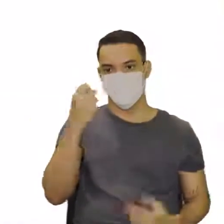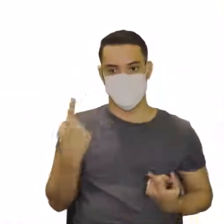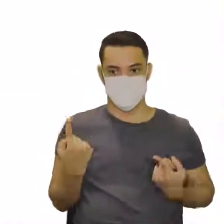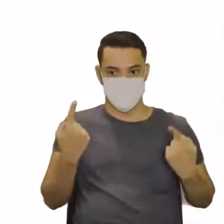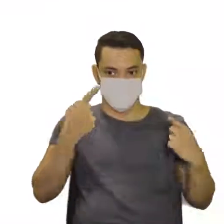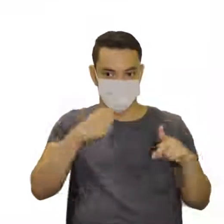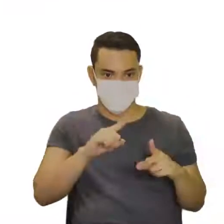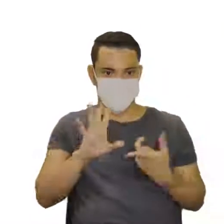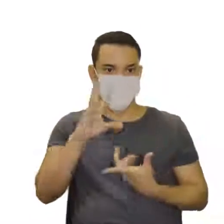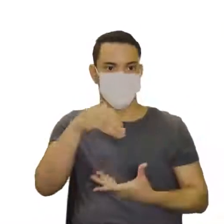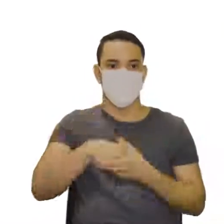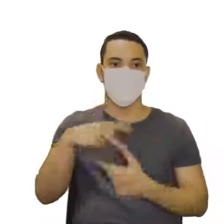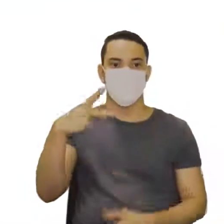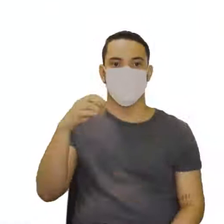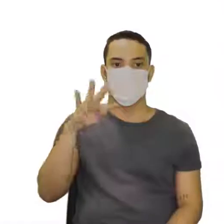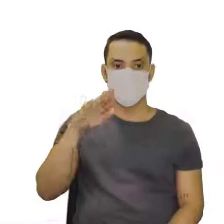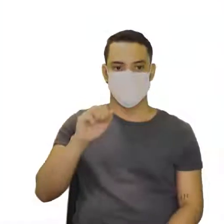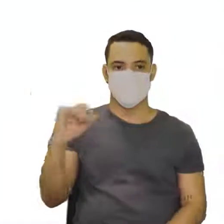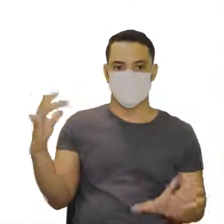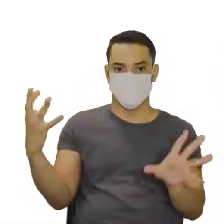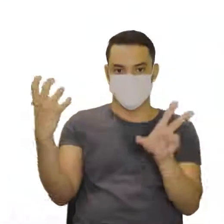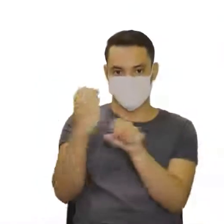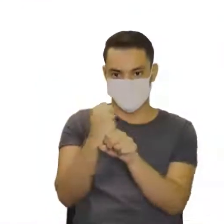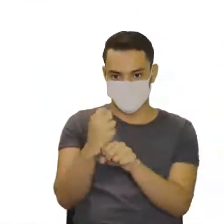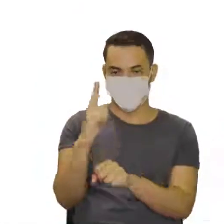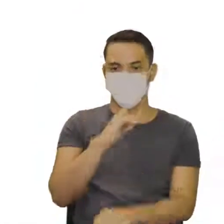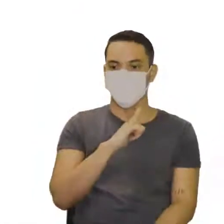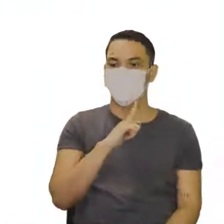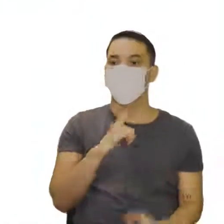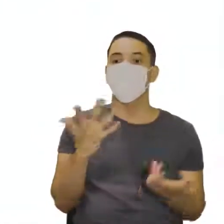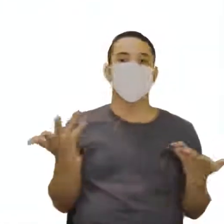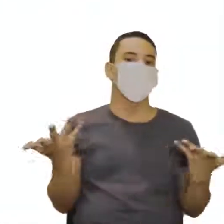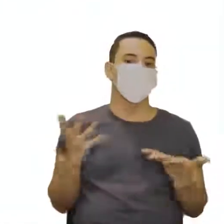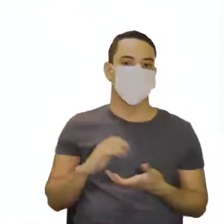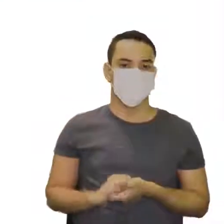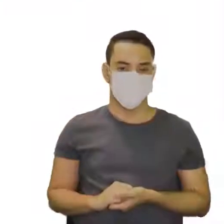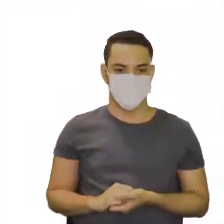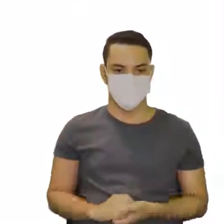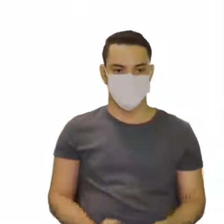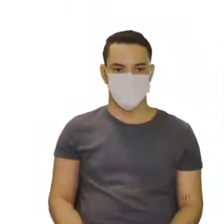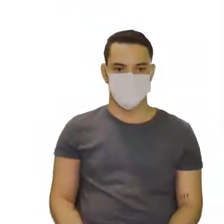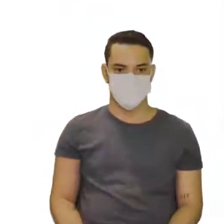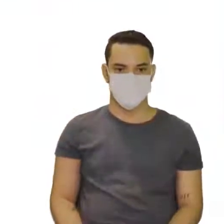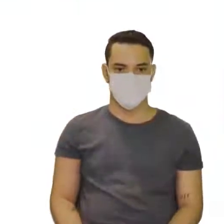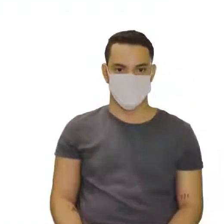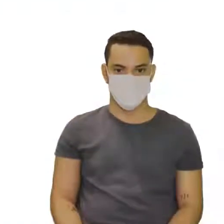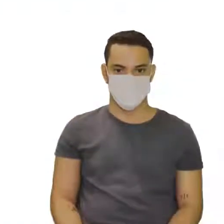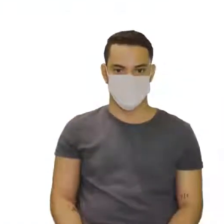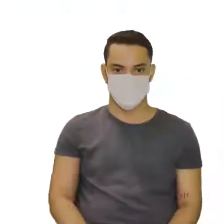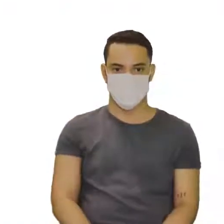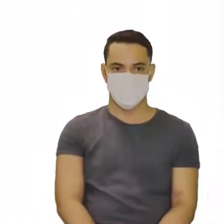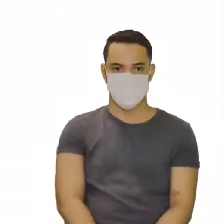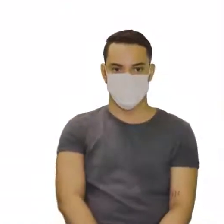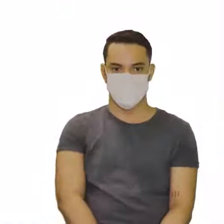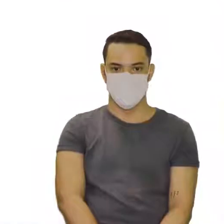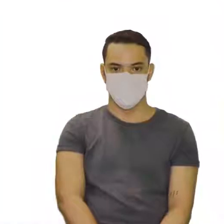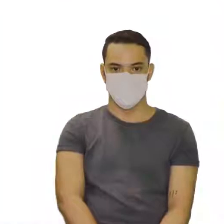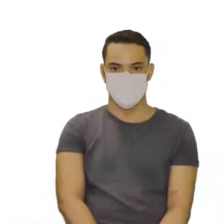contra-eletromotriz do motor e a potência total vão ser quanto, pessoal? Então vamos lá, eu quero a